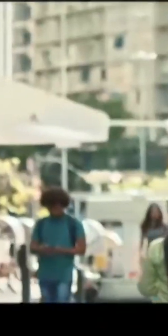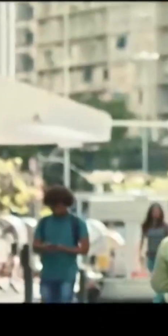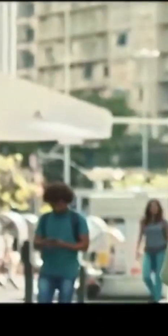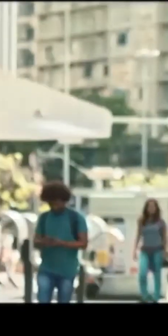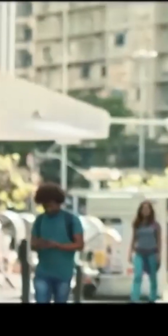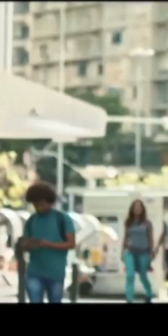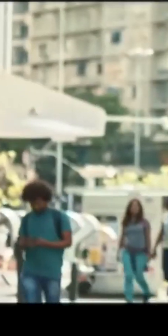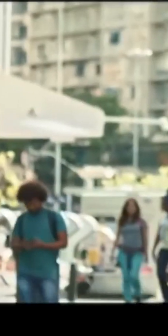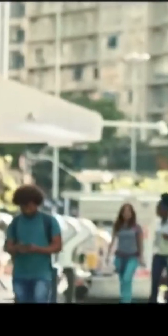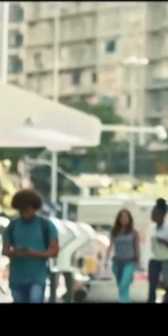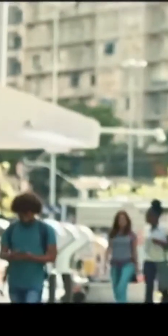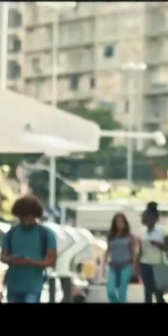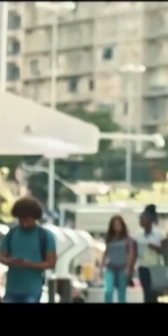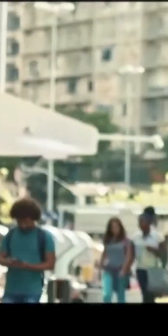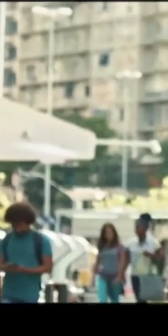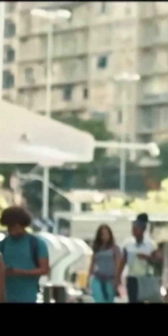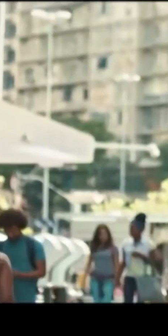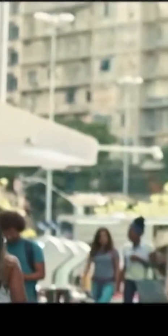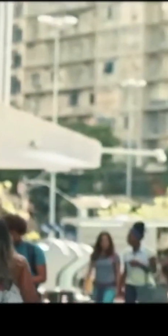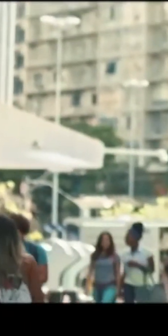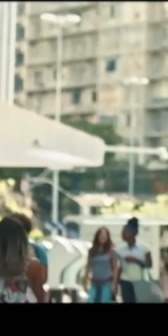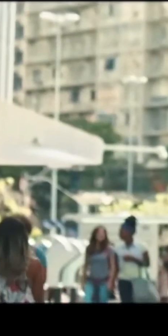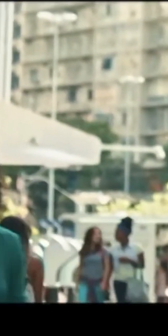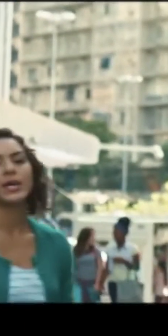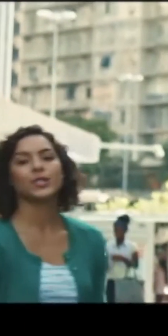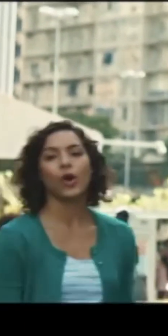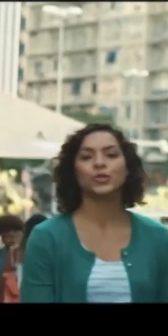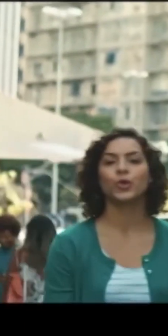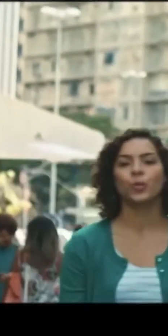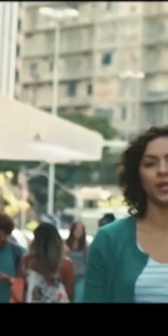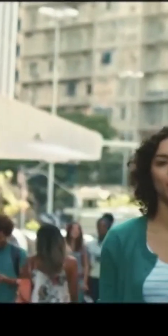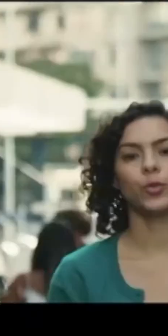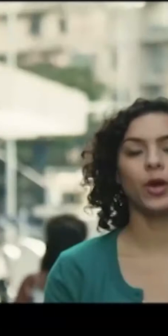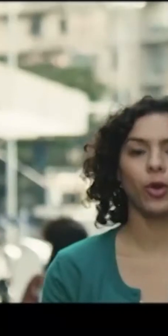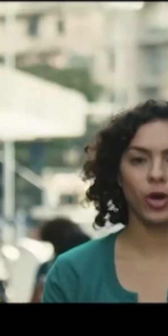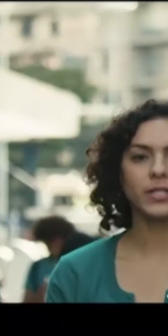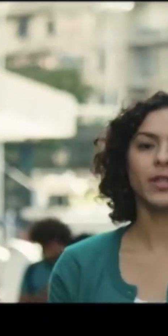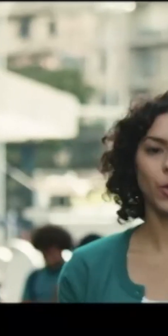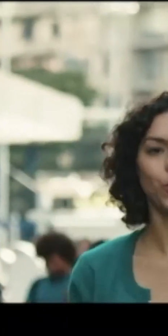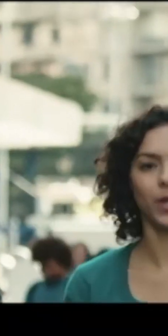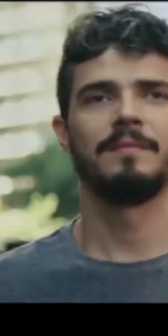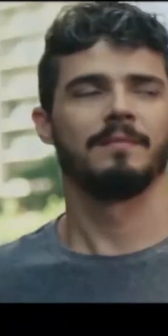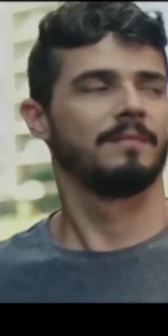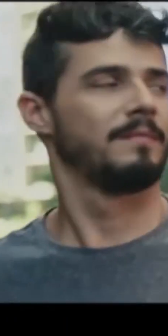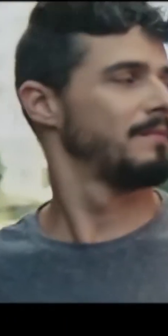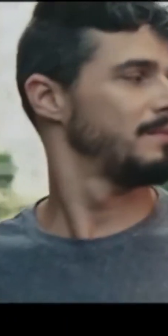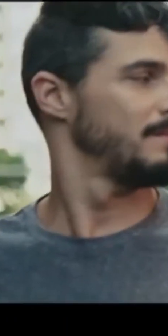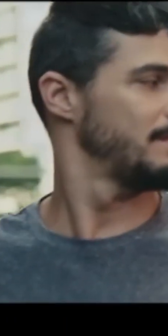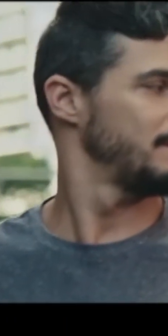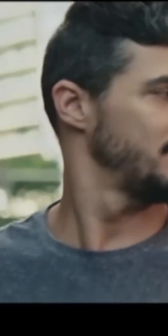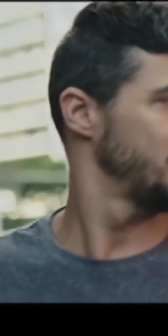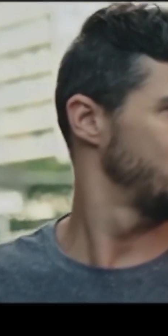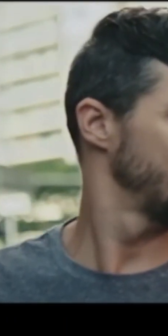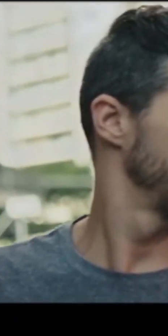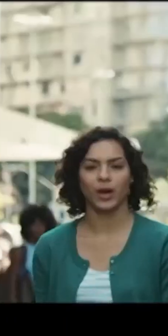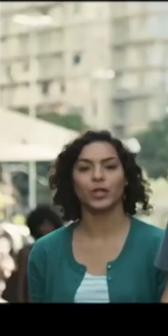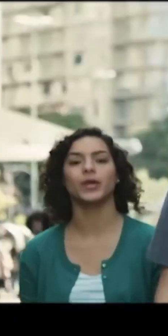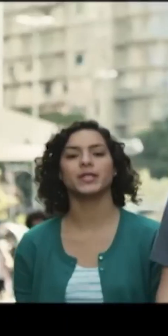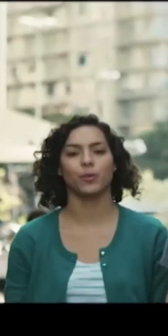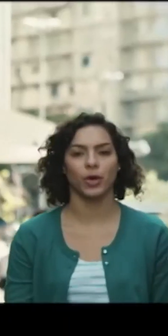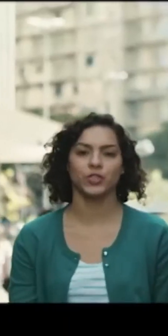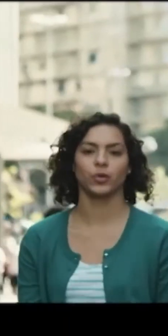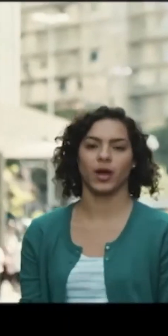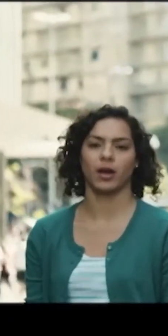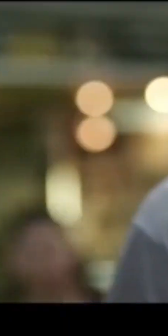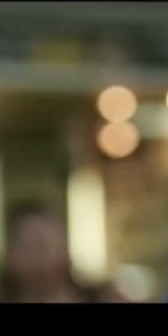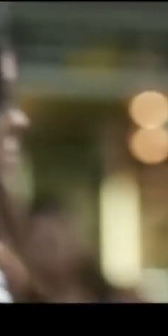Quando fiquei sabendo que tinha tuberculose, imaginei, é o fim. Mas logo descobri, tuberculose tem cura. Se parar o tratamento, a